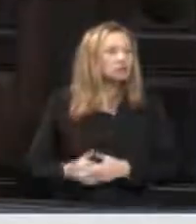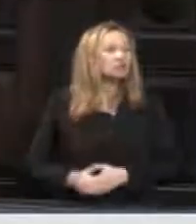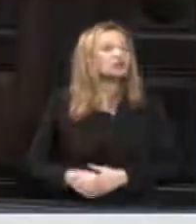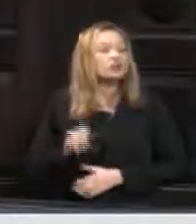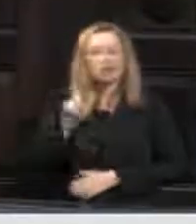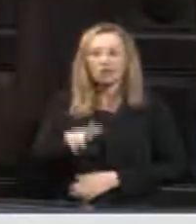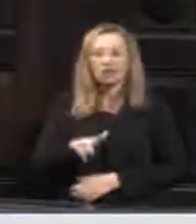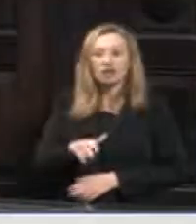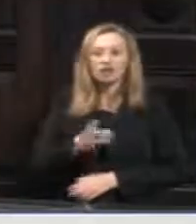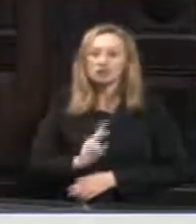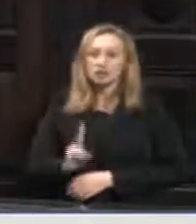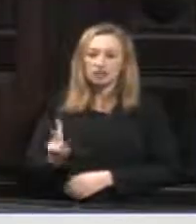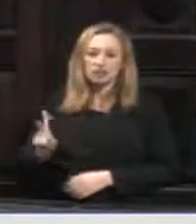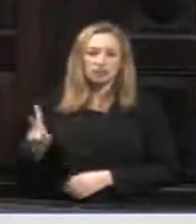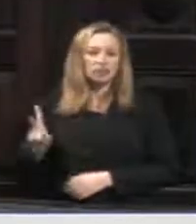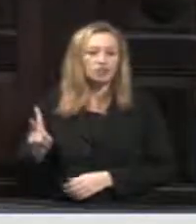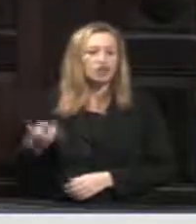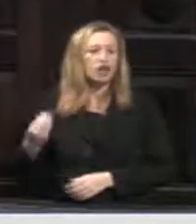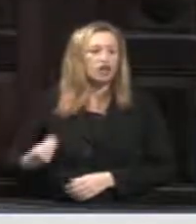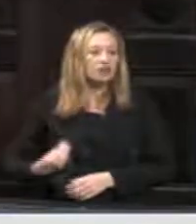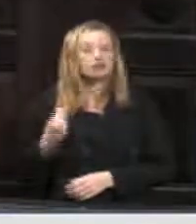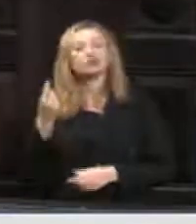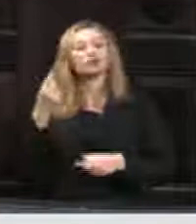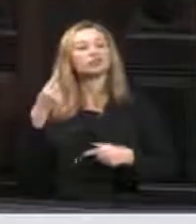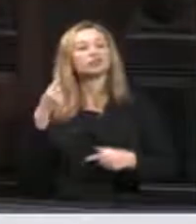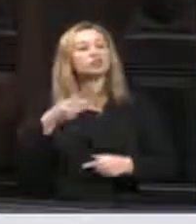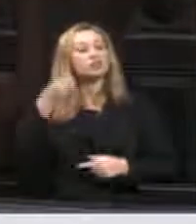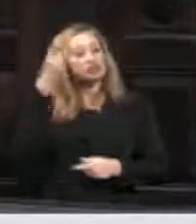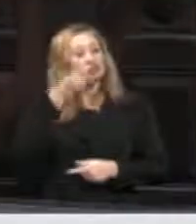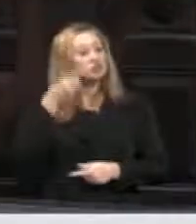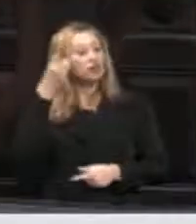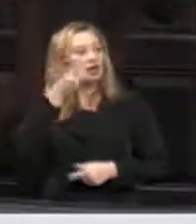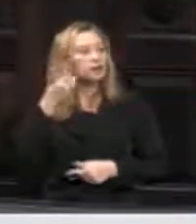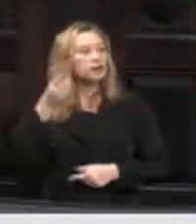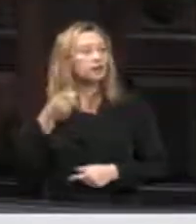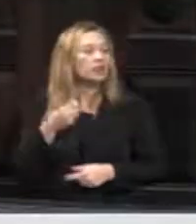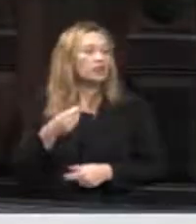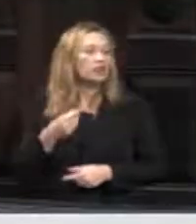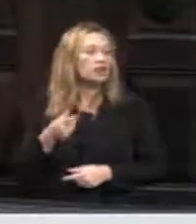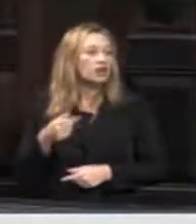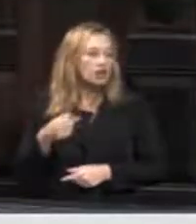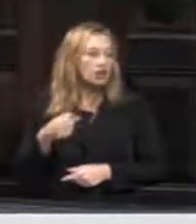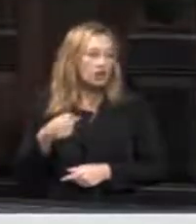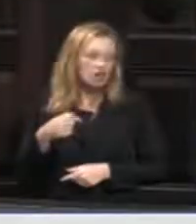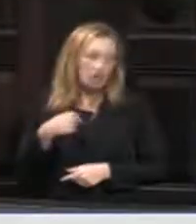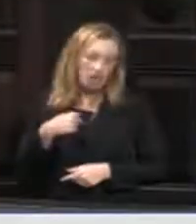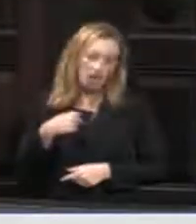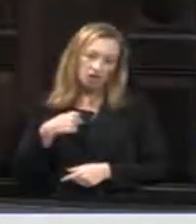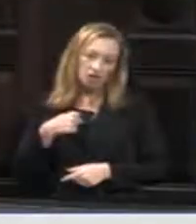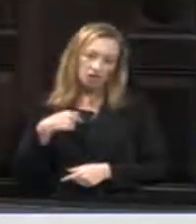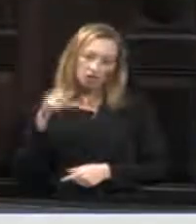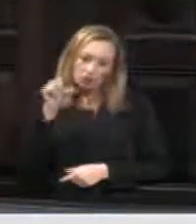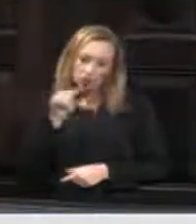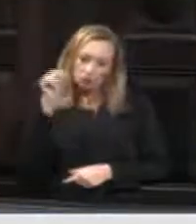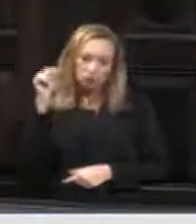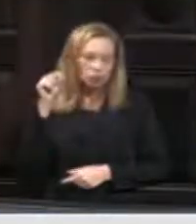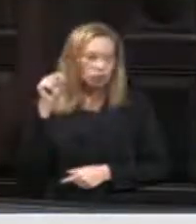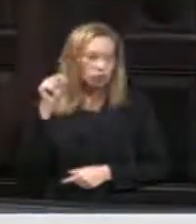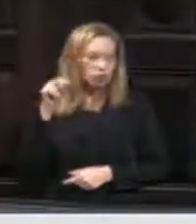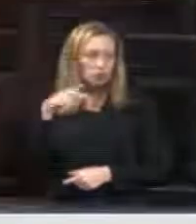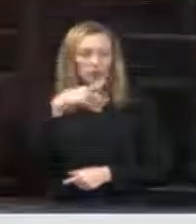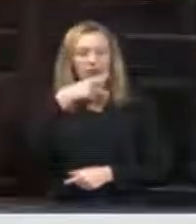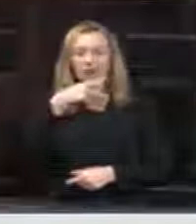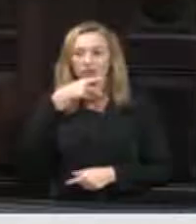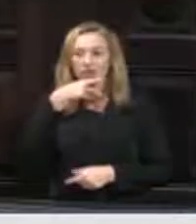assim a vida do parlamento. E eu prefiro um parlamento combativo, cheio